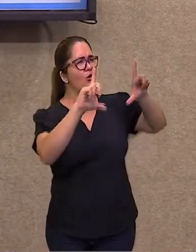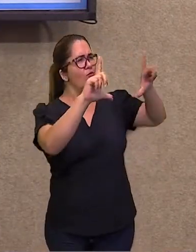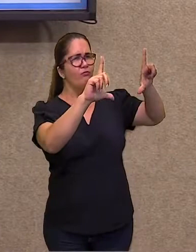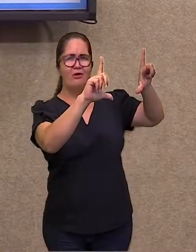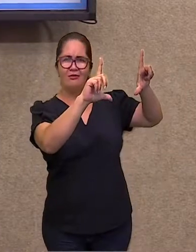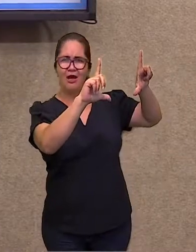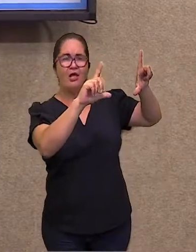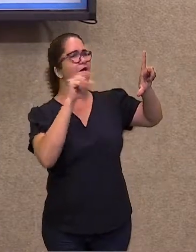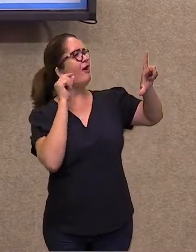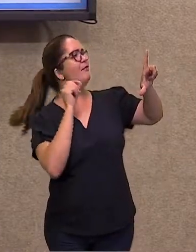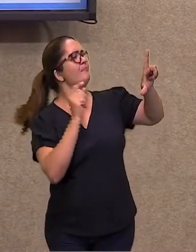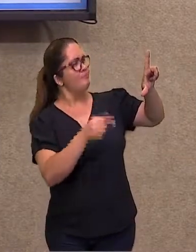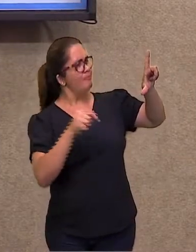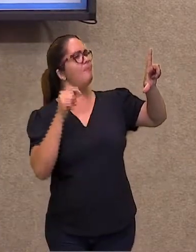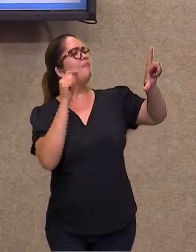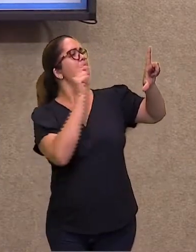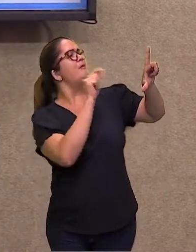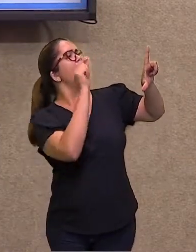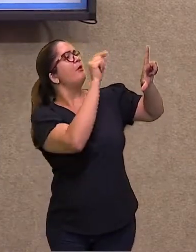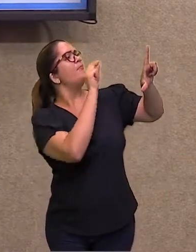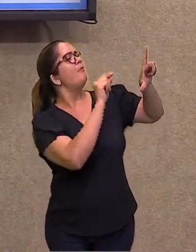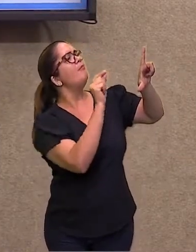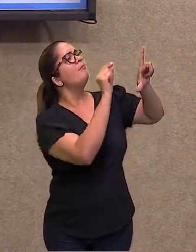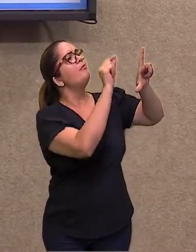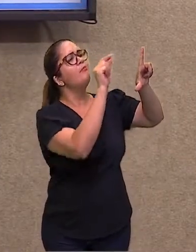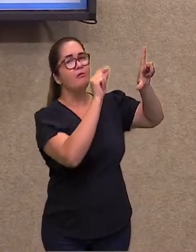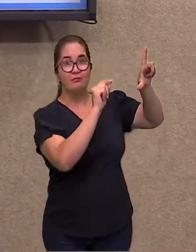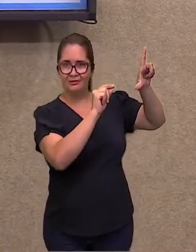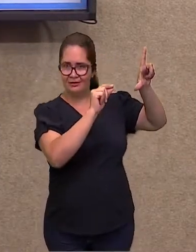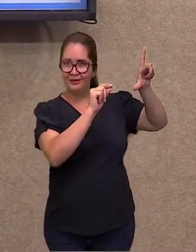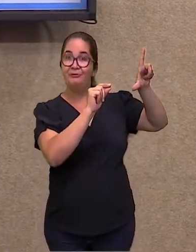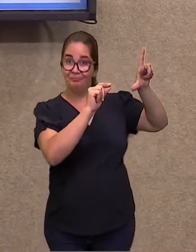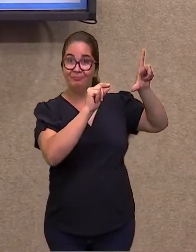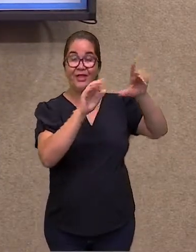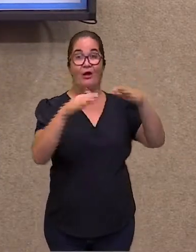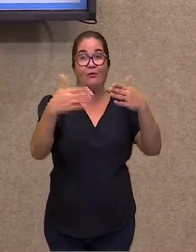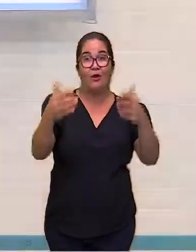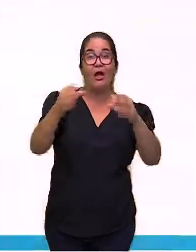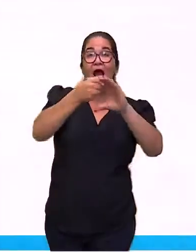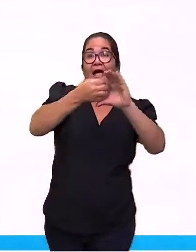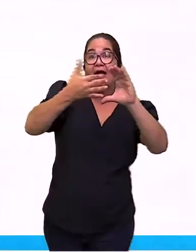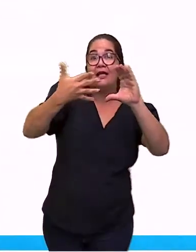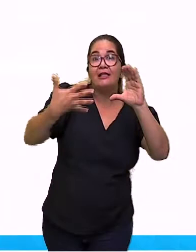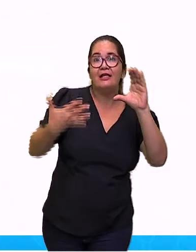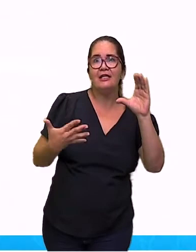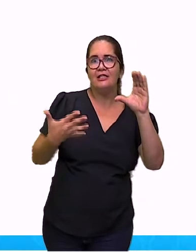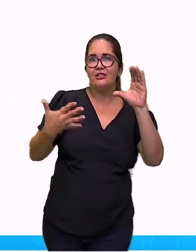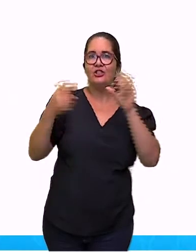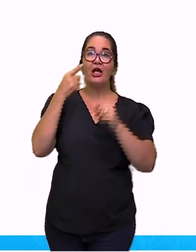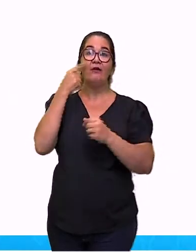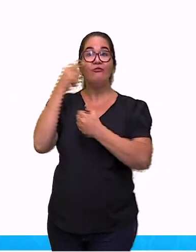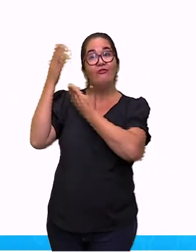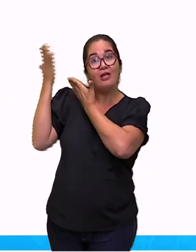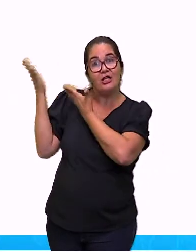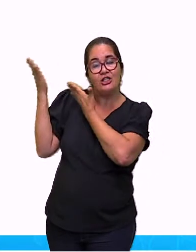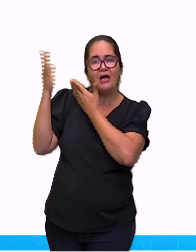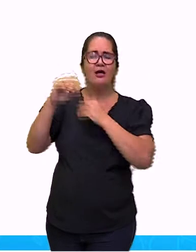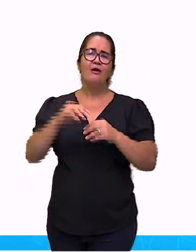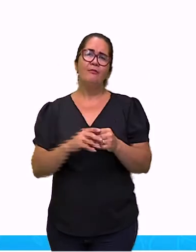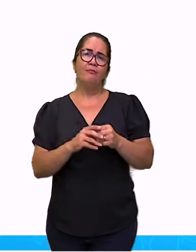conforme a criação momentânea. Então, quais as principais características do pontilhismo? Como eu já disse,